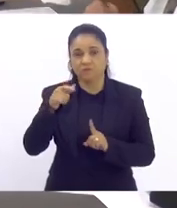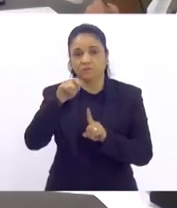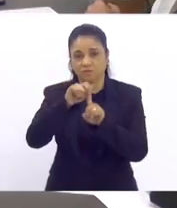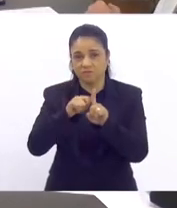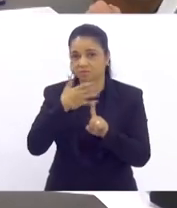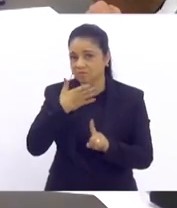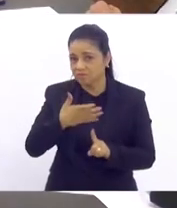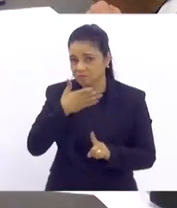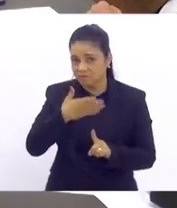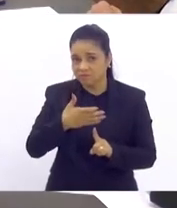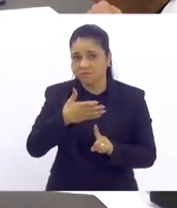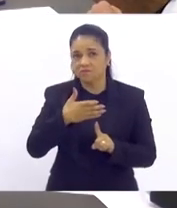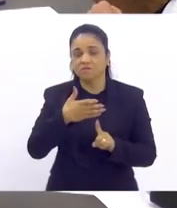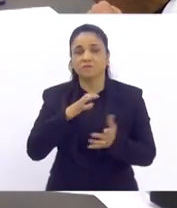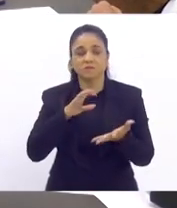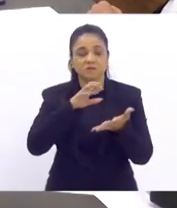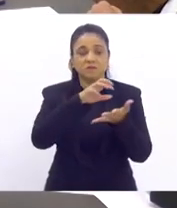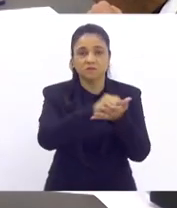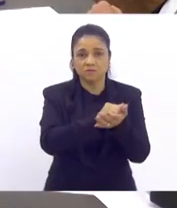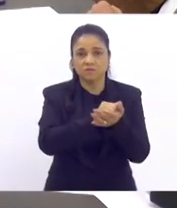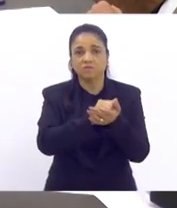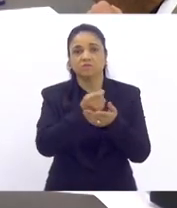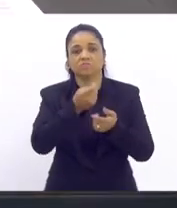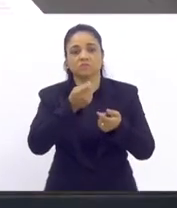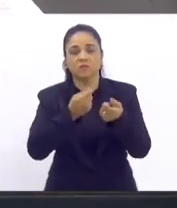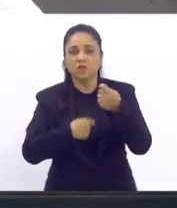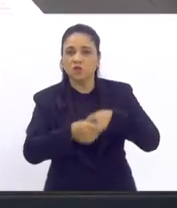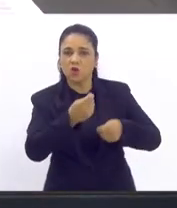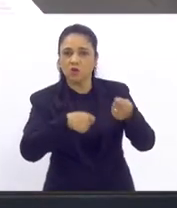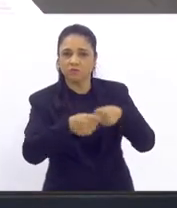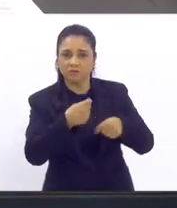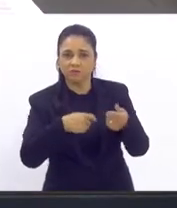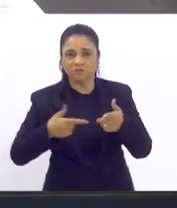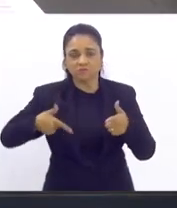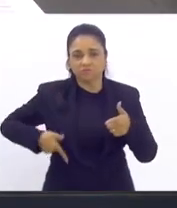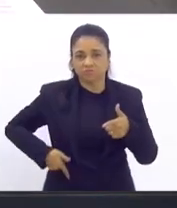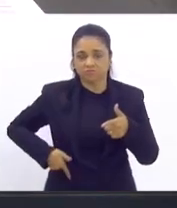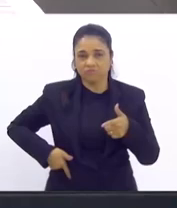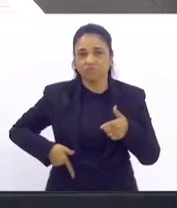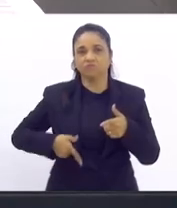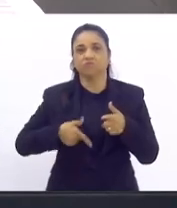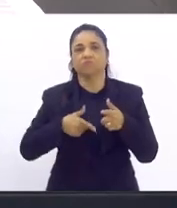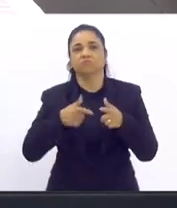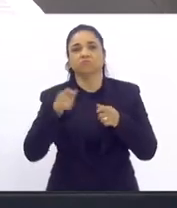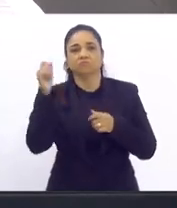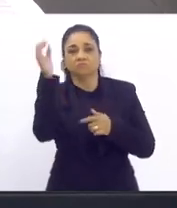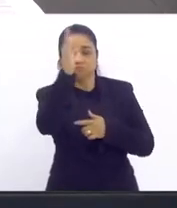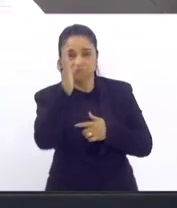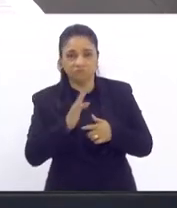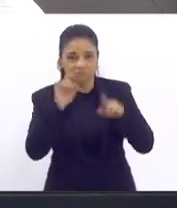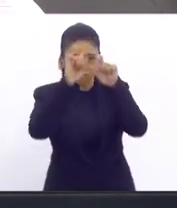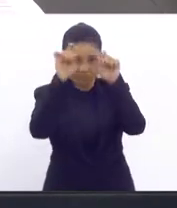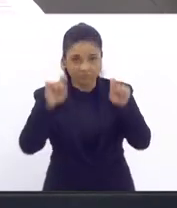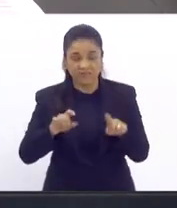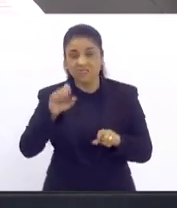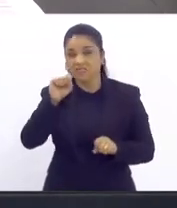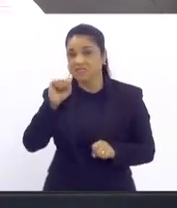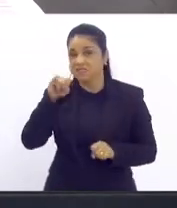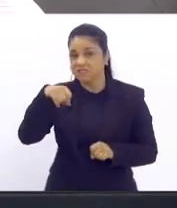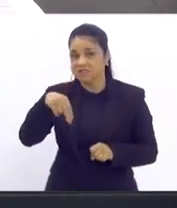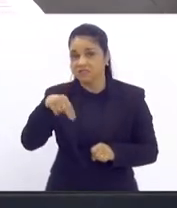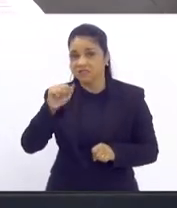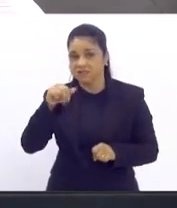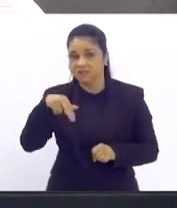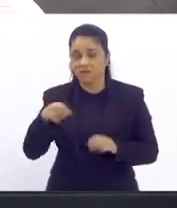o registro possa comercialização de armas de fogo munição sobre o Sistema Nacional de armas sinan e define